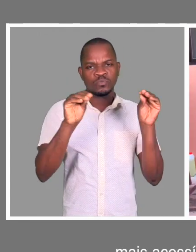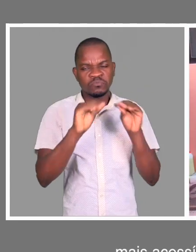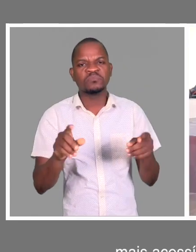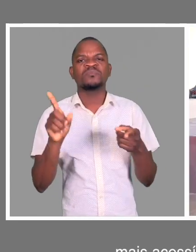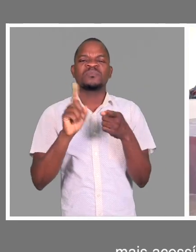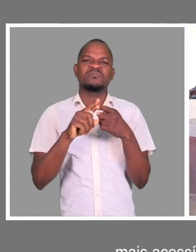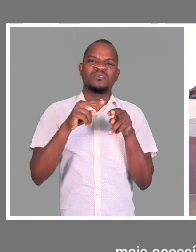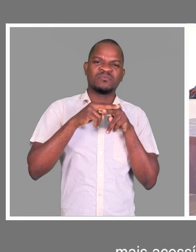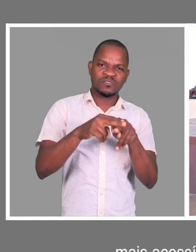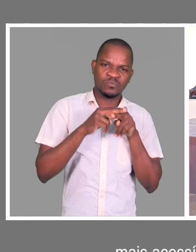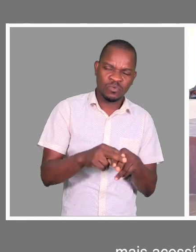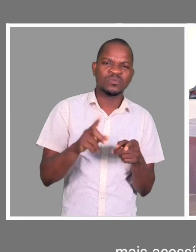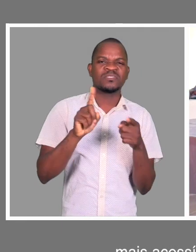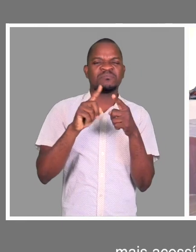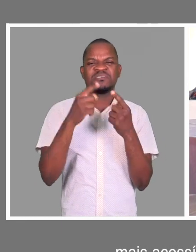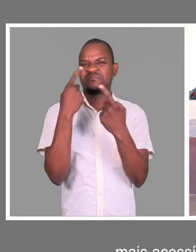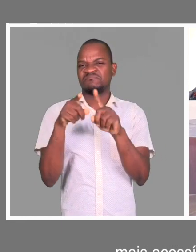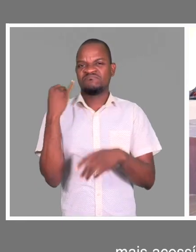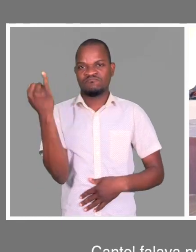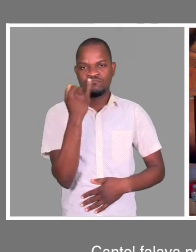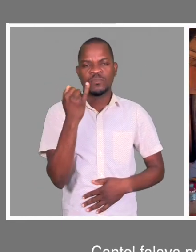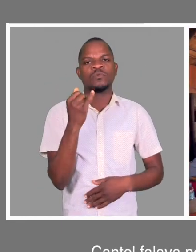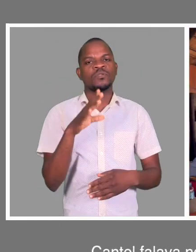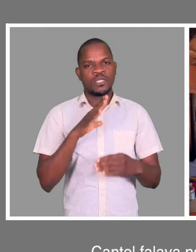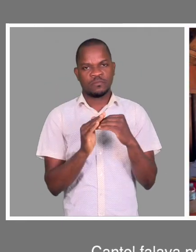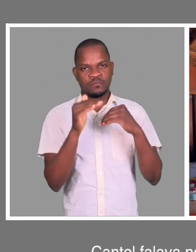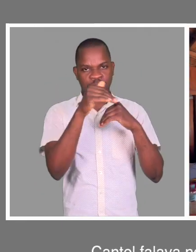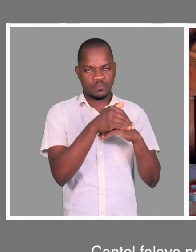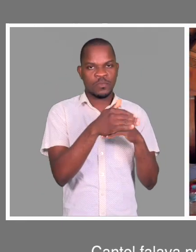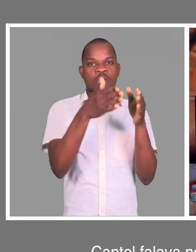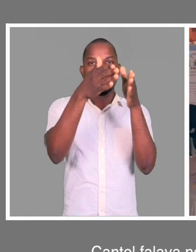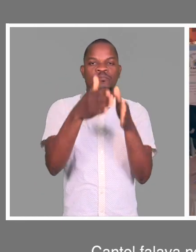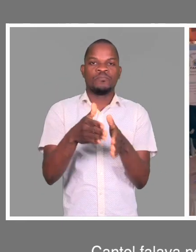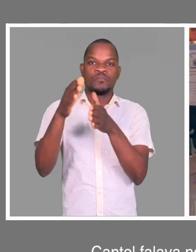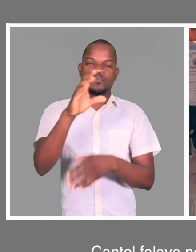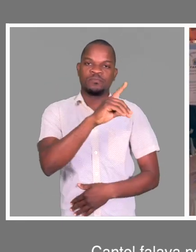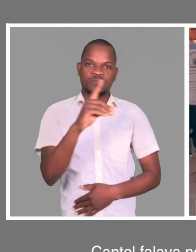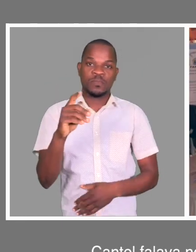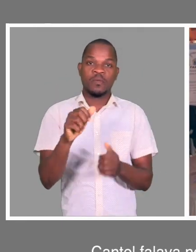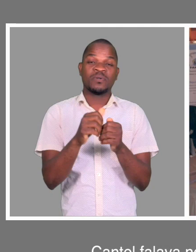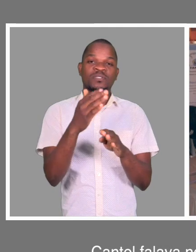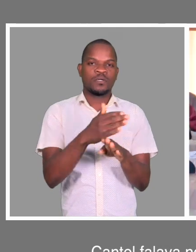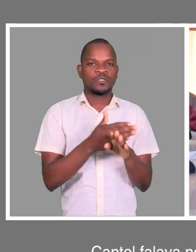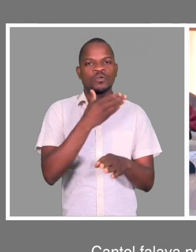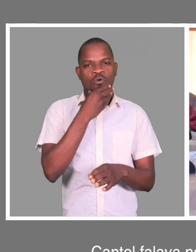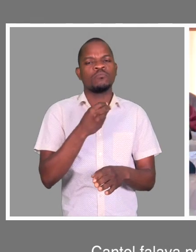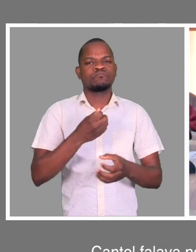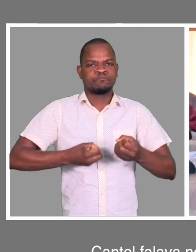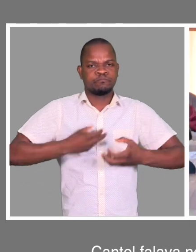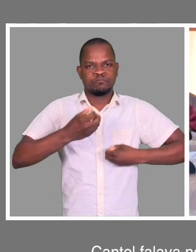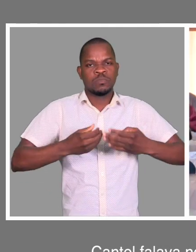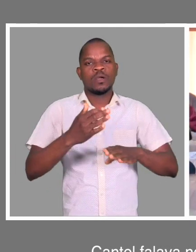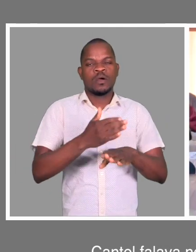mais acessíveis a pessoas com deficiência. Cantol falava no ato da tomada de posse depois de ter